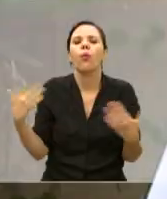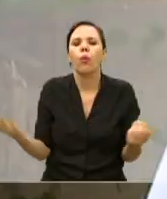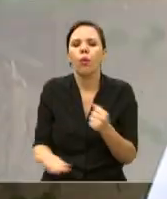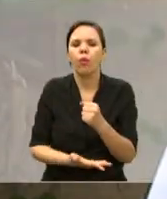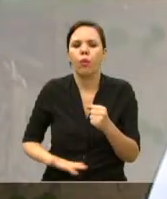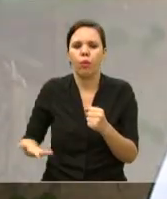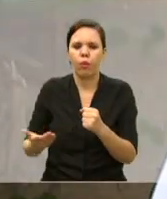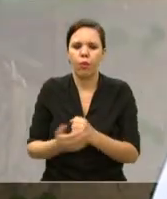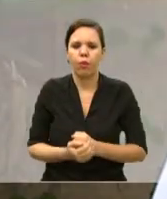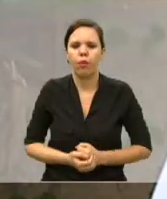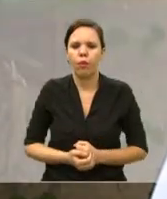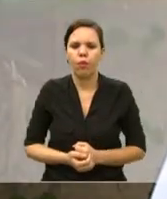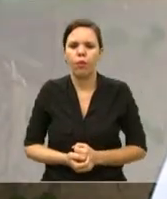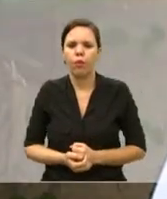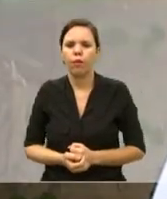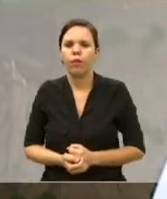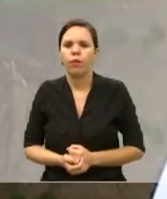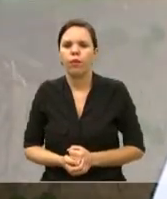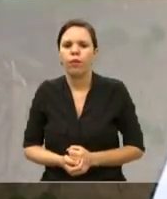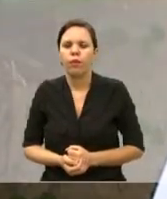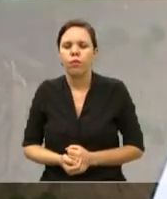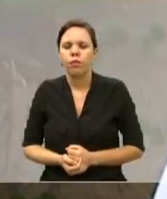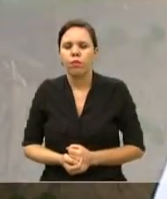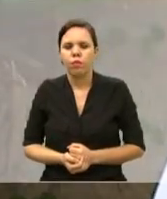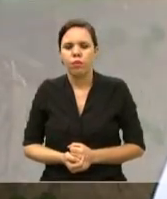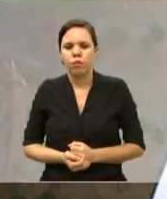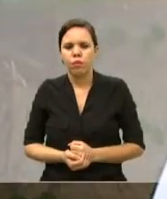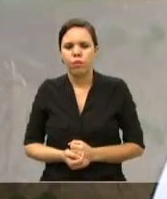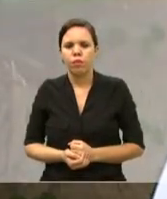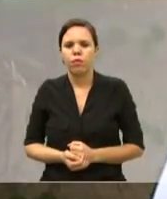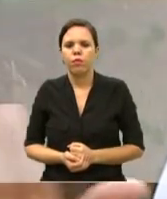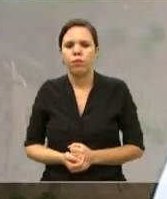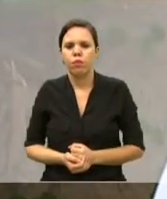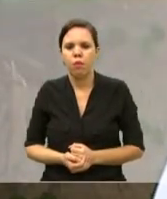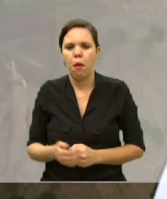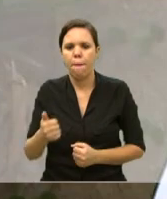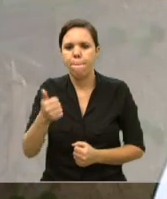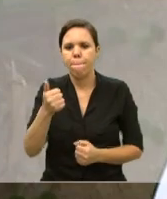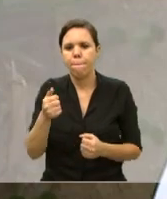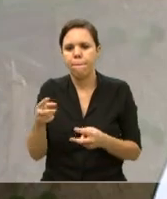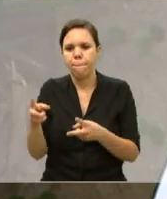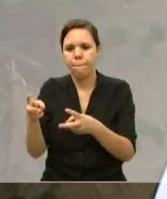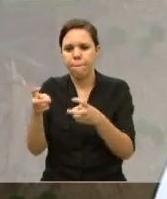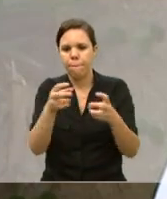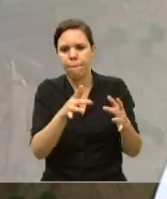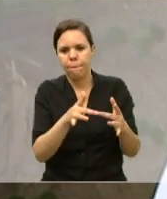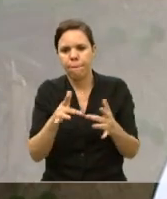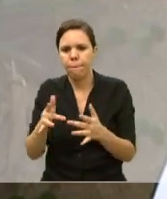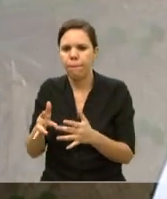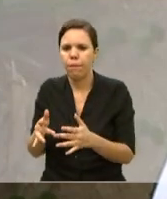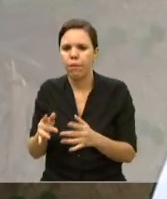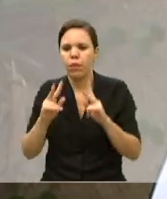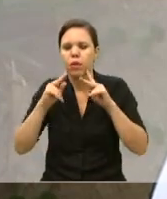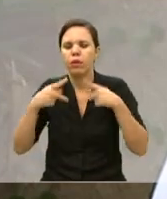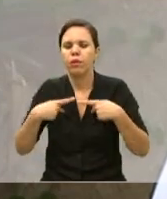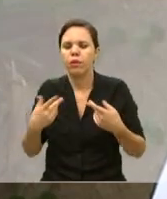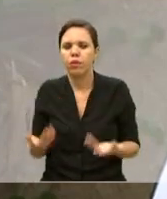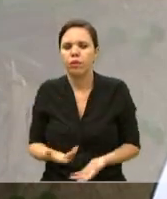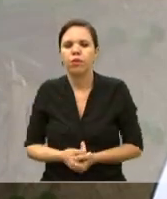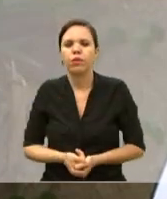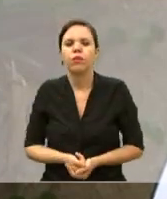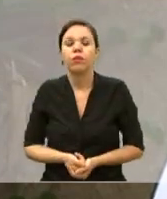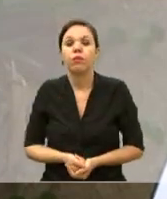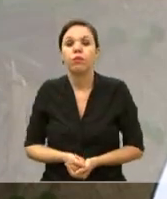base? Olha, a base é assim, o primeiro olhar para o ser humano,